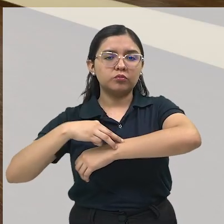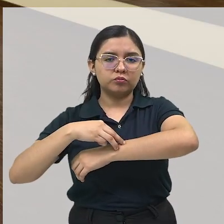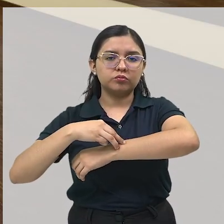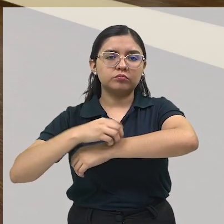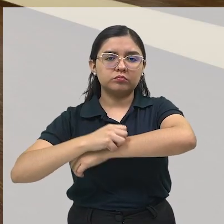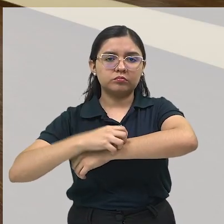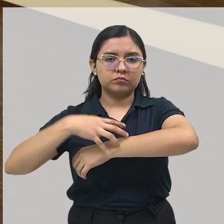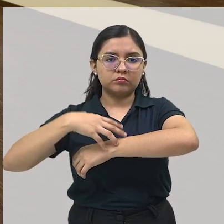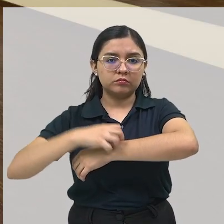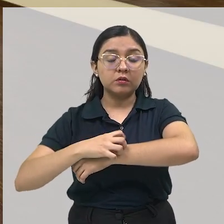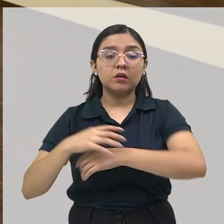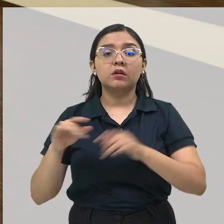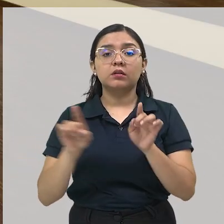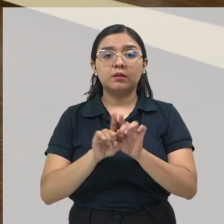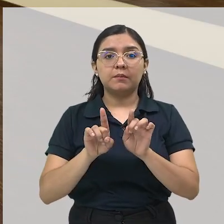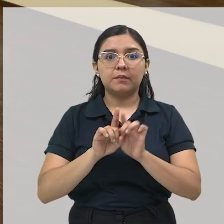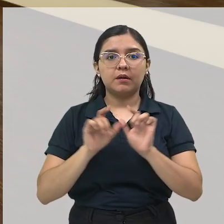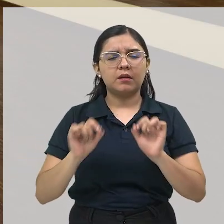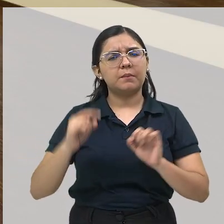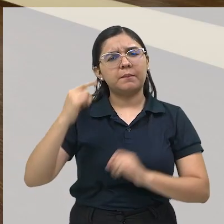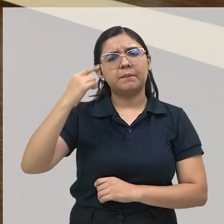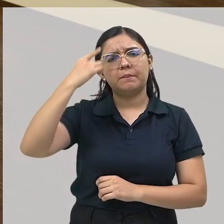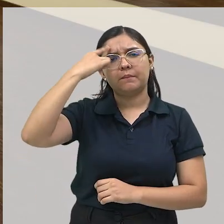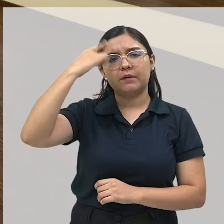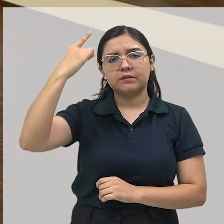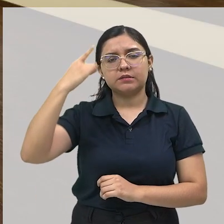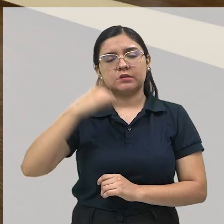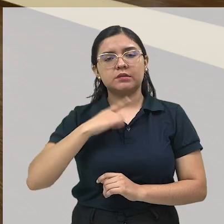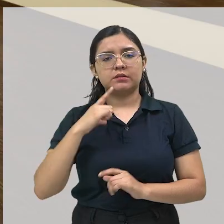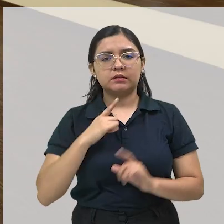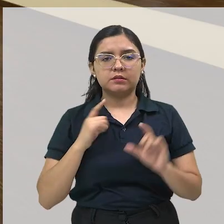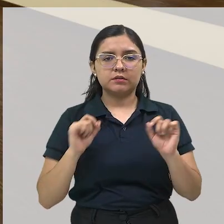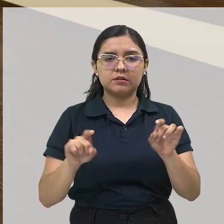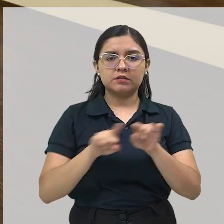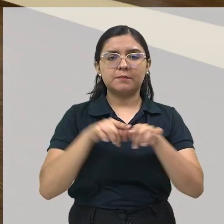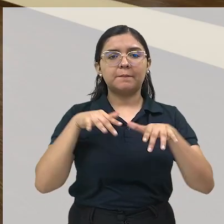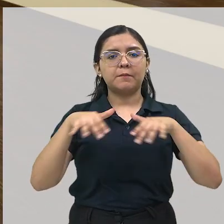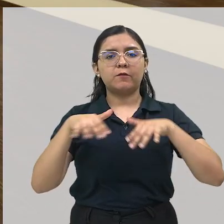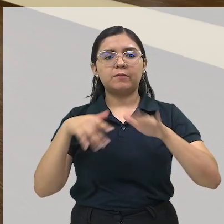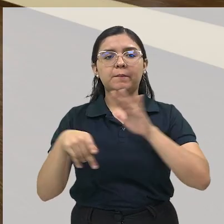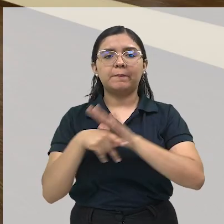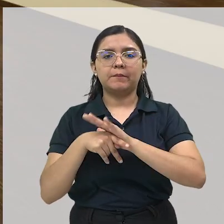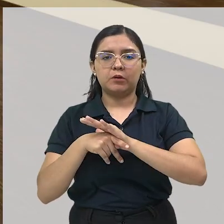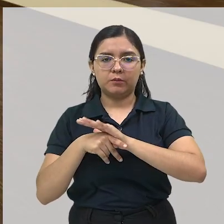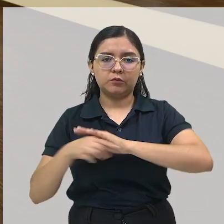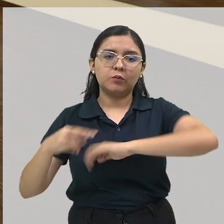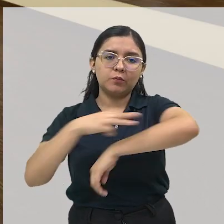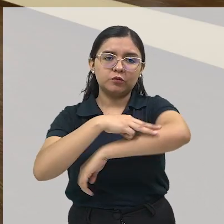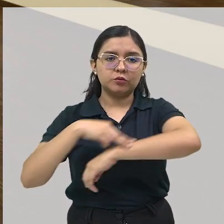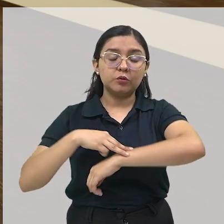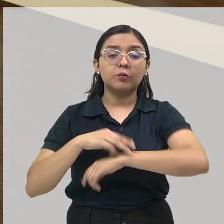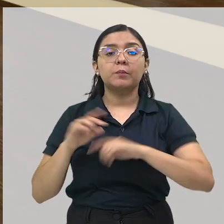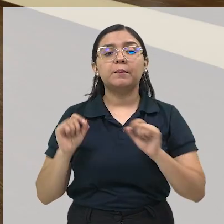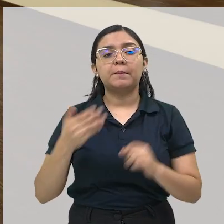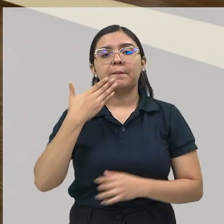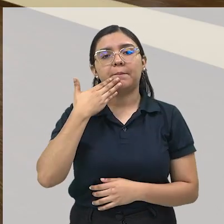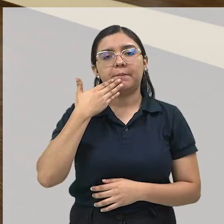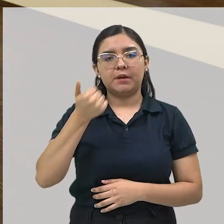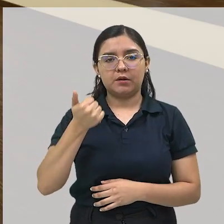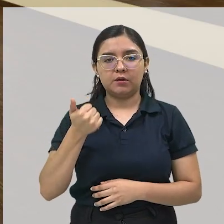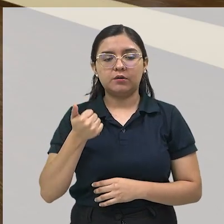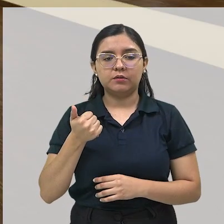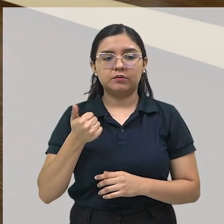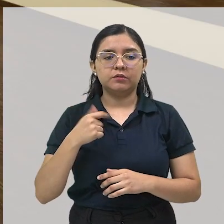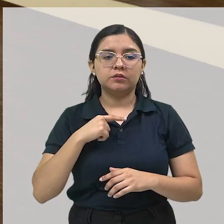da expressão. O bailarino ele começa a pensar nessa contração e nesse relaxamento muscular para melhora,